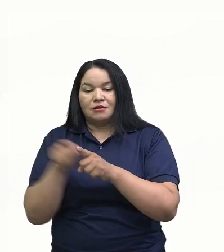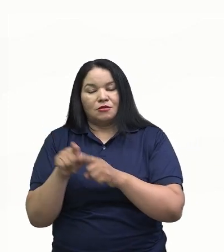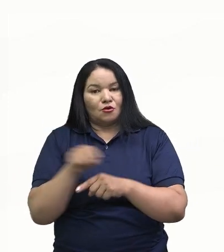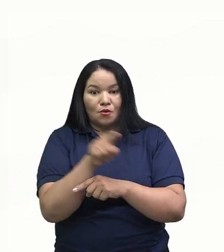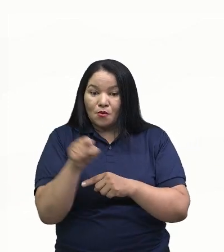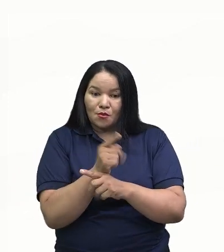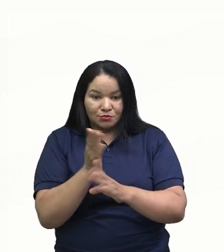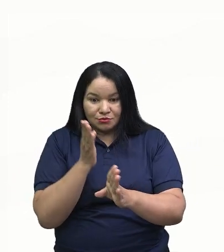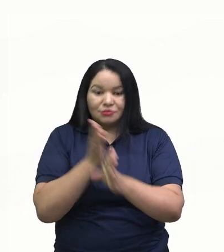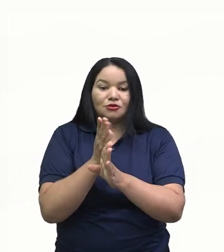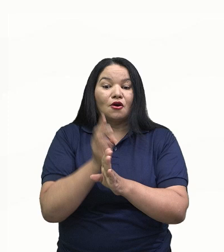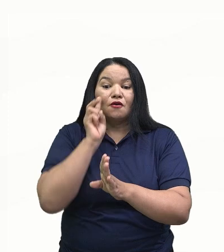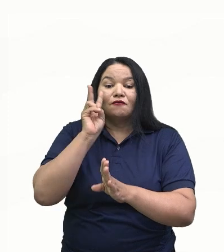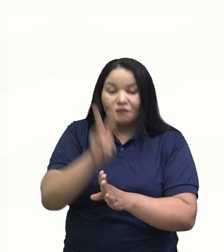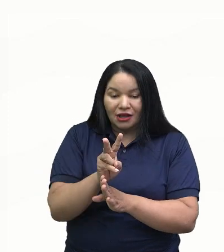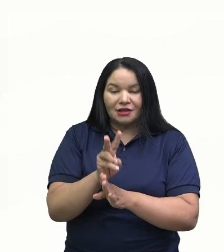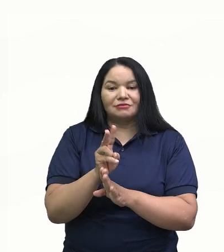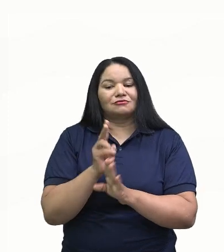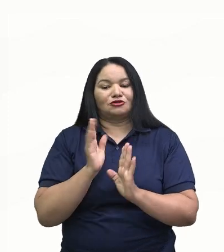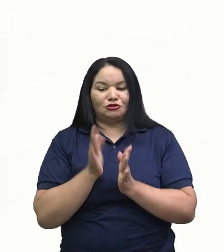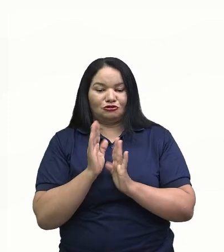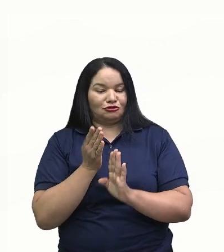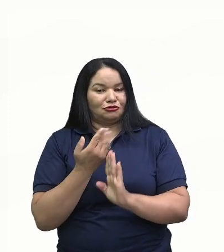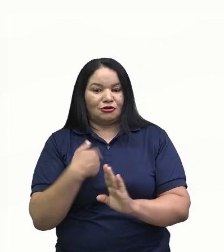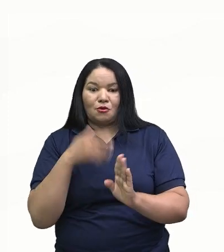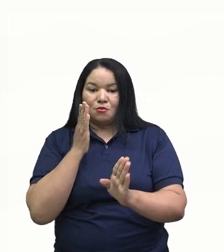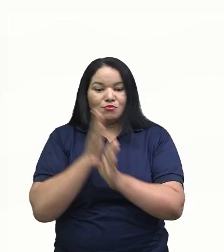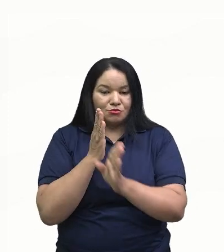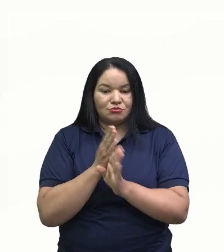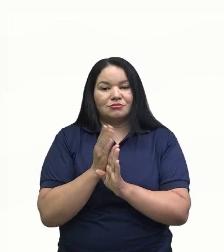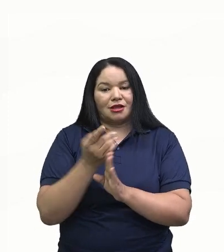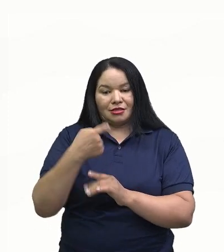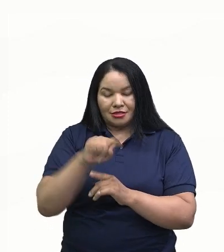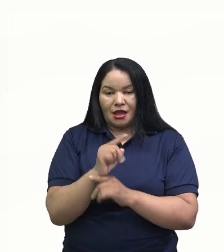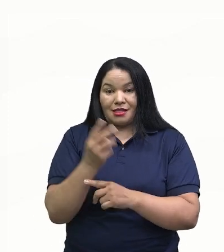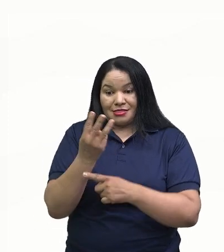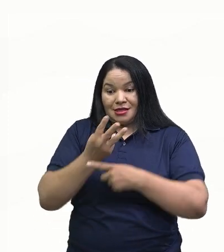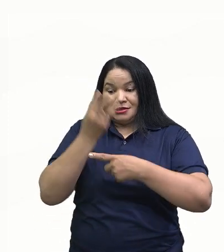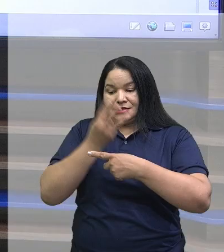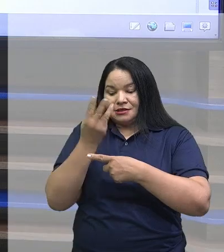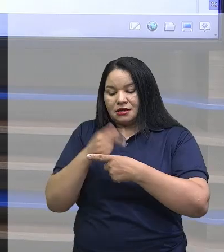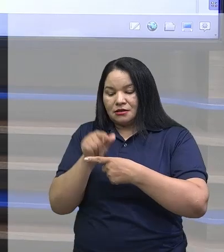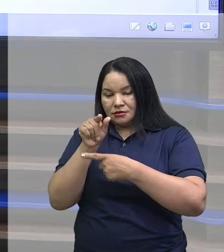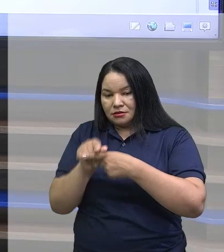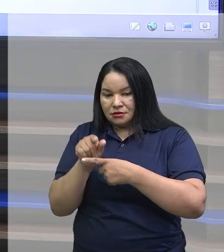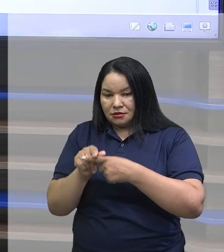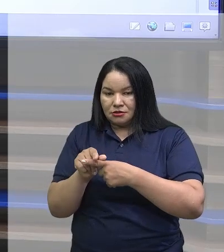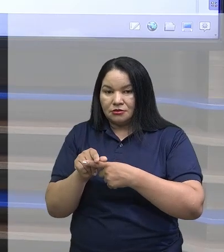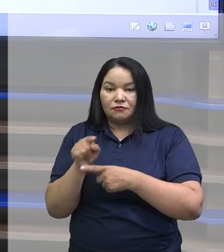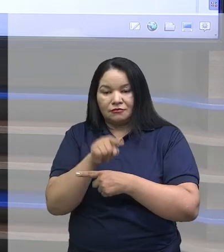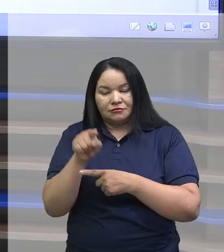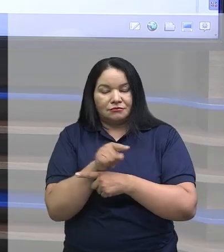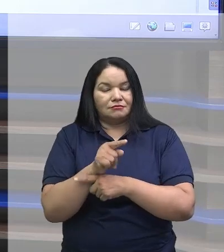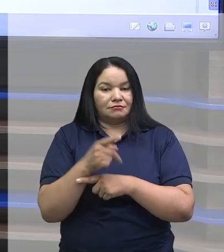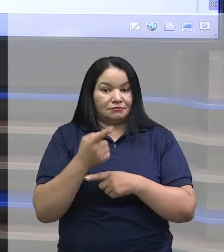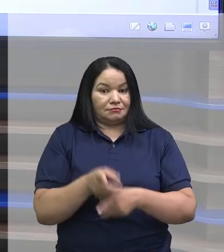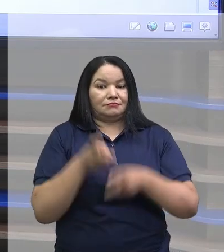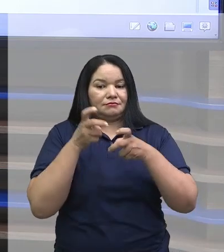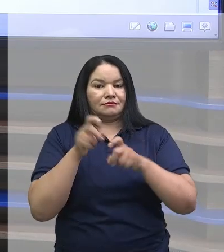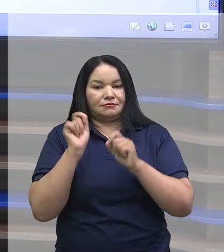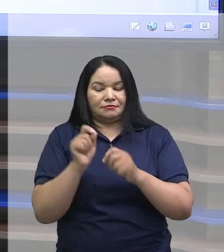identifica, olhando para a palavra, ela sendo a acentuação na terceira sílaba, a gente já vai logo perceber que ela é uma